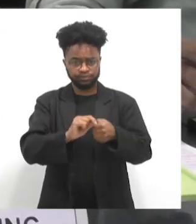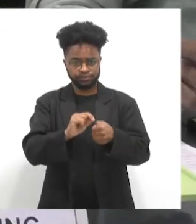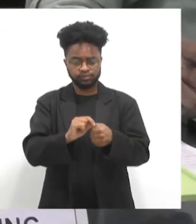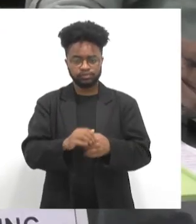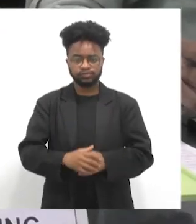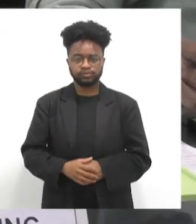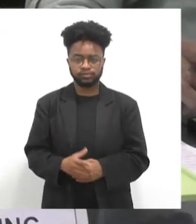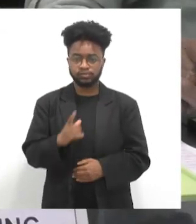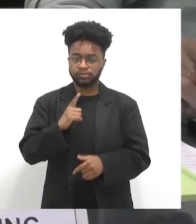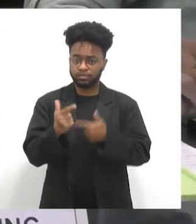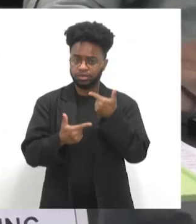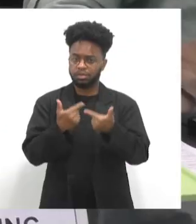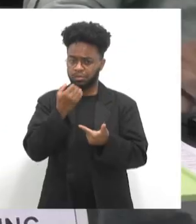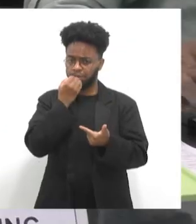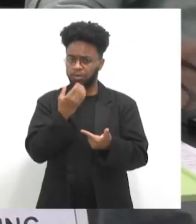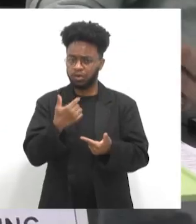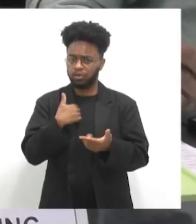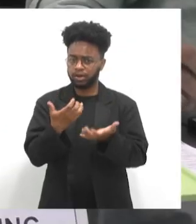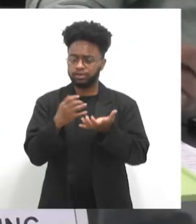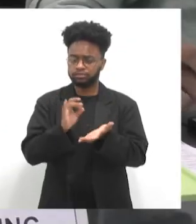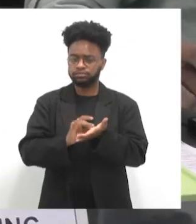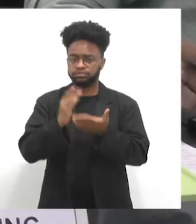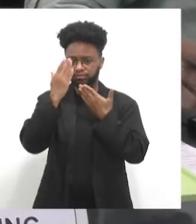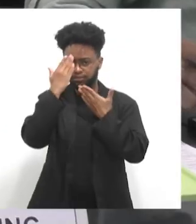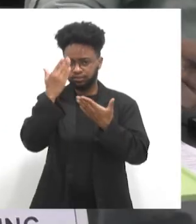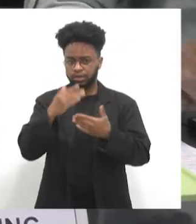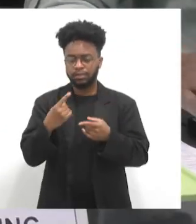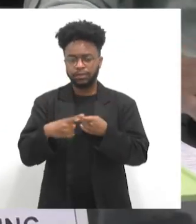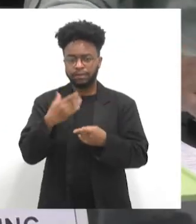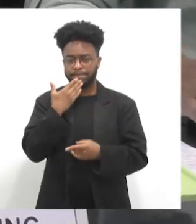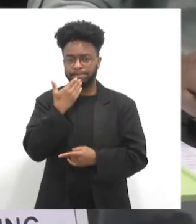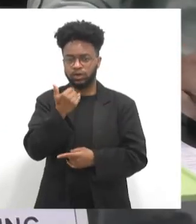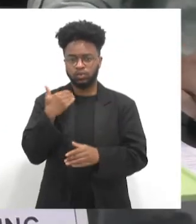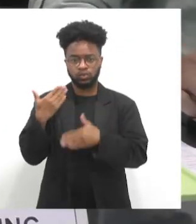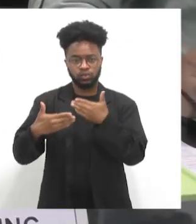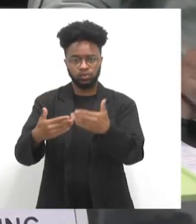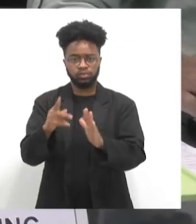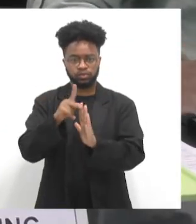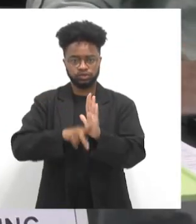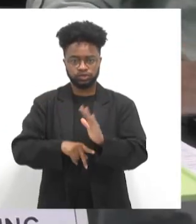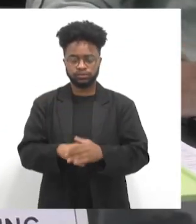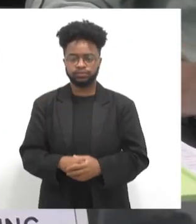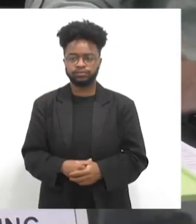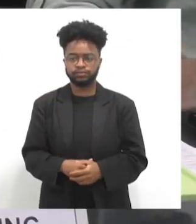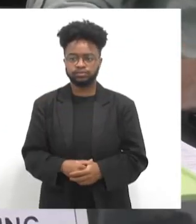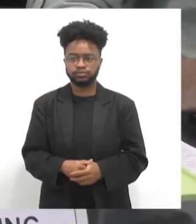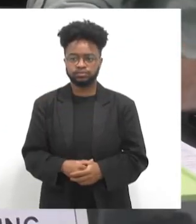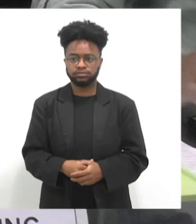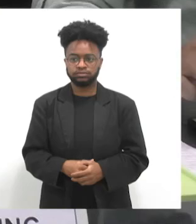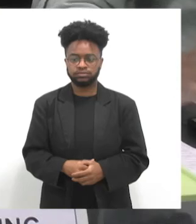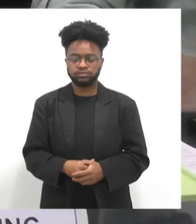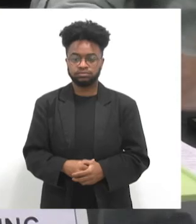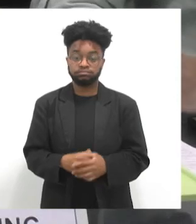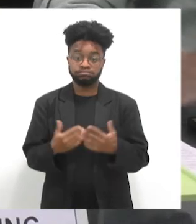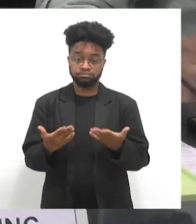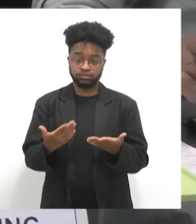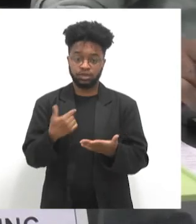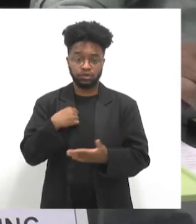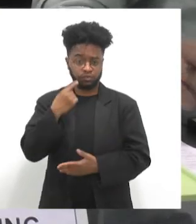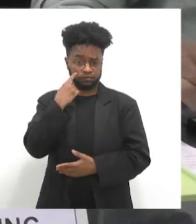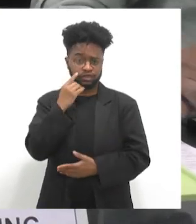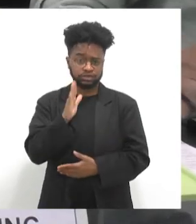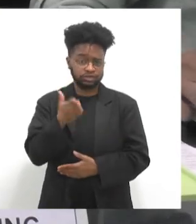um trabalho muito bom, queria realmente agradecer, porque melhorou o projeto. Inclusive, eu já prevendo que ia